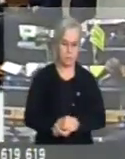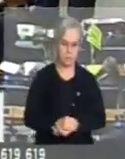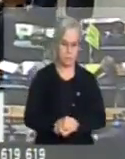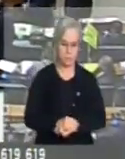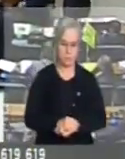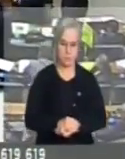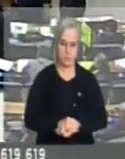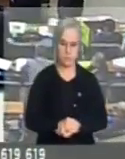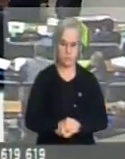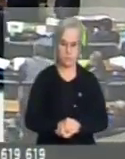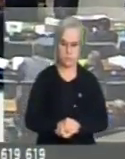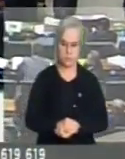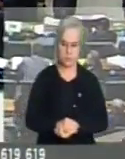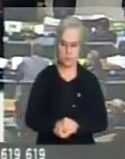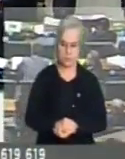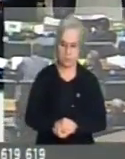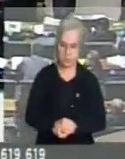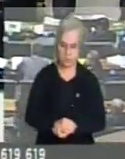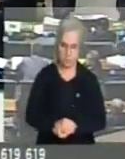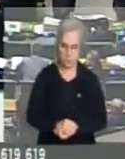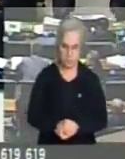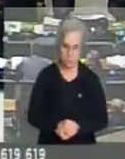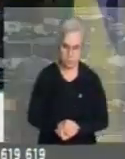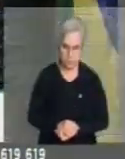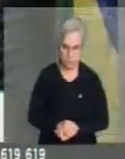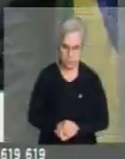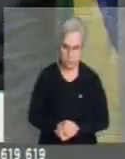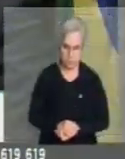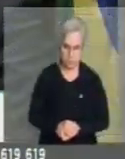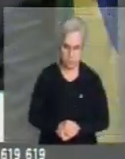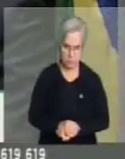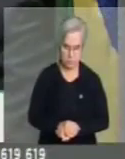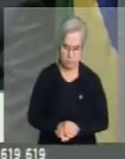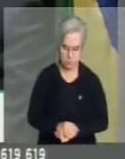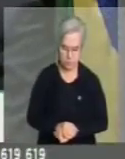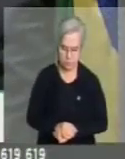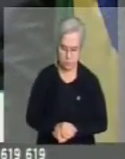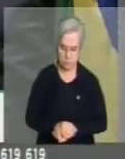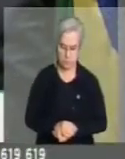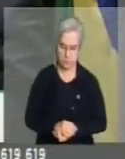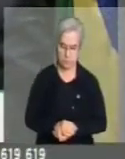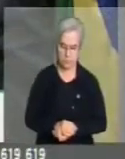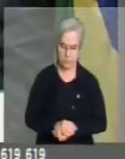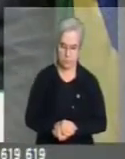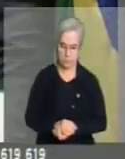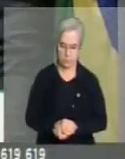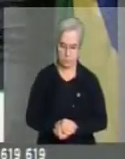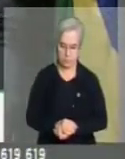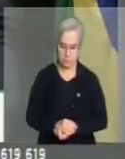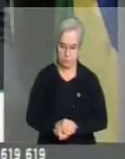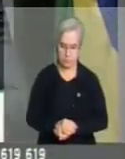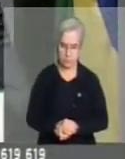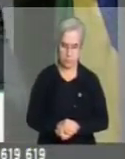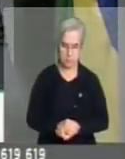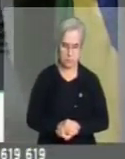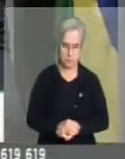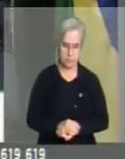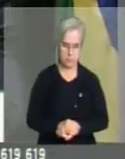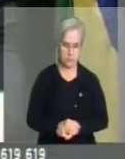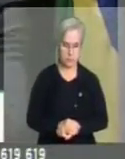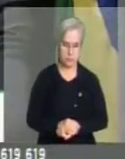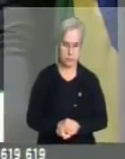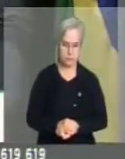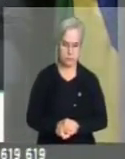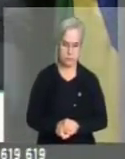dos ricaços. Estes mesmos. Vamos nos permitir agora fazer uma escolha, senhor presidente. É difícil encontrar